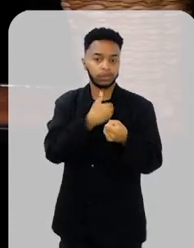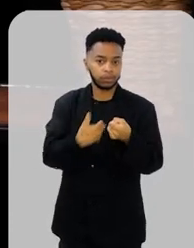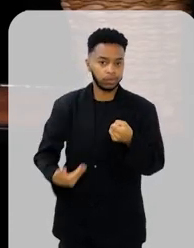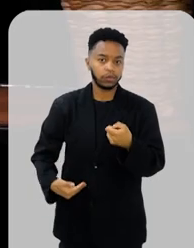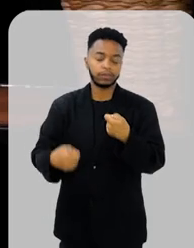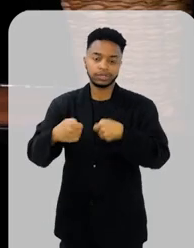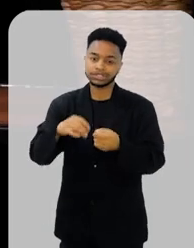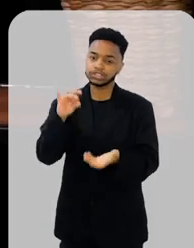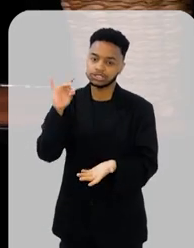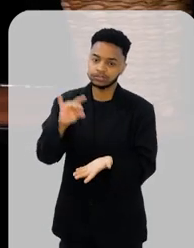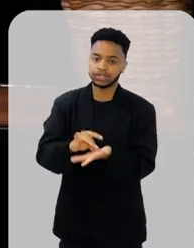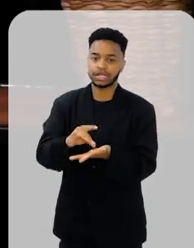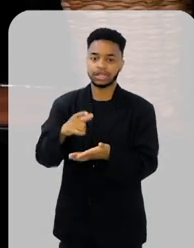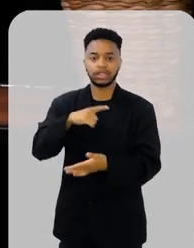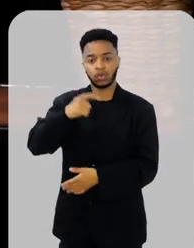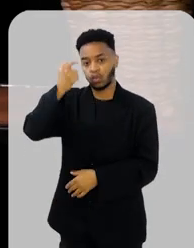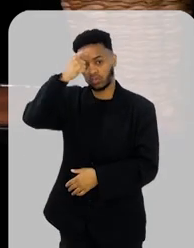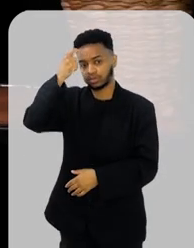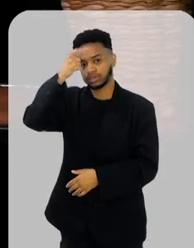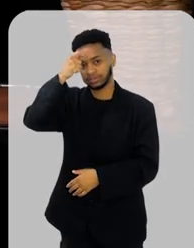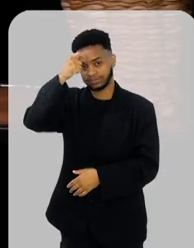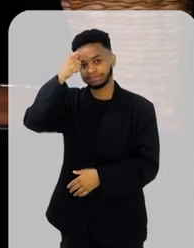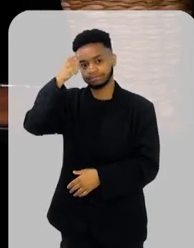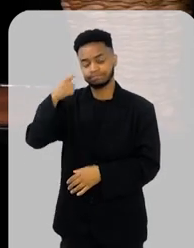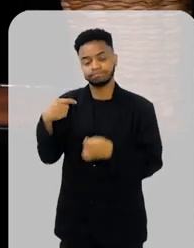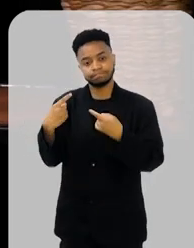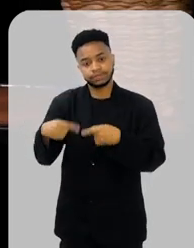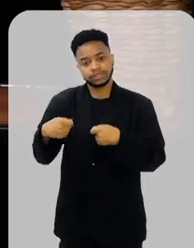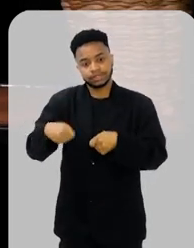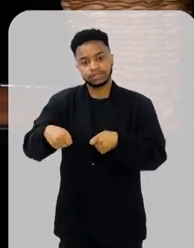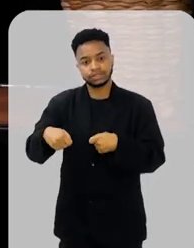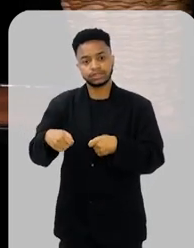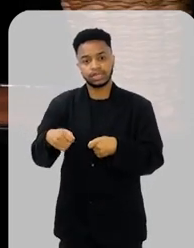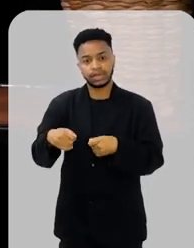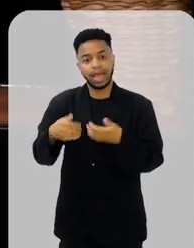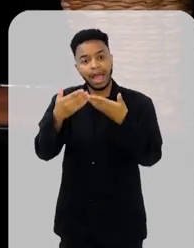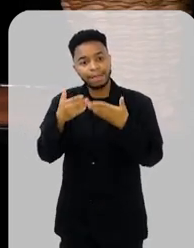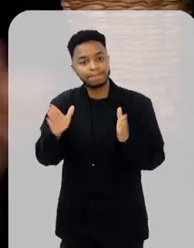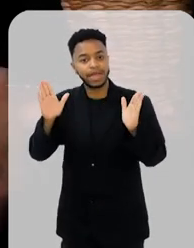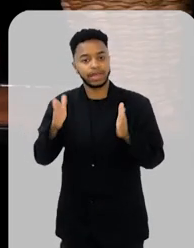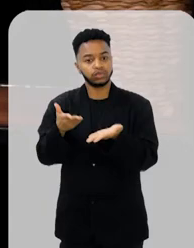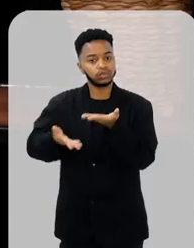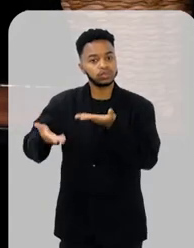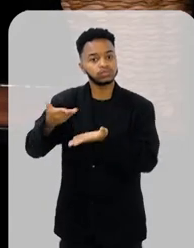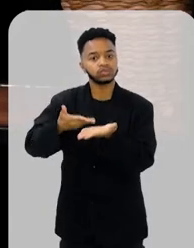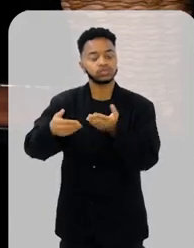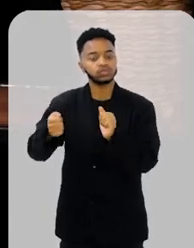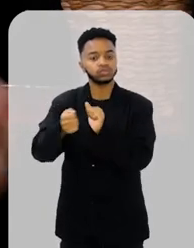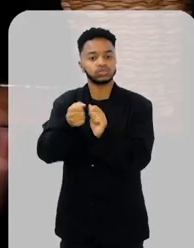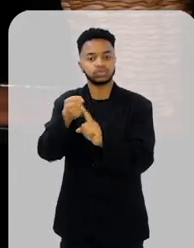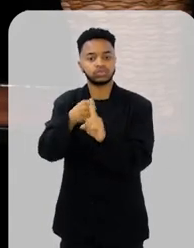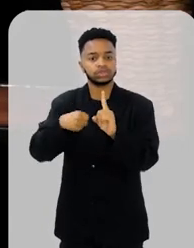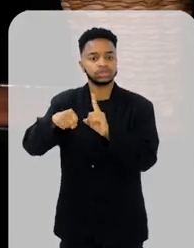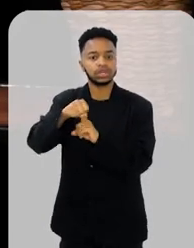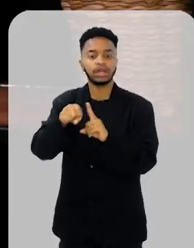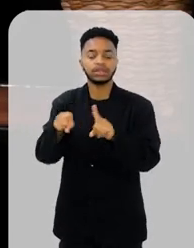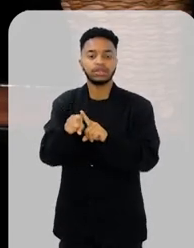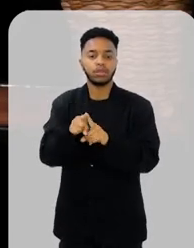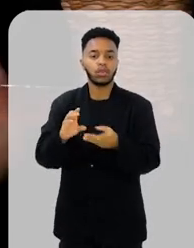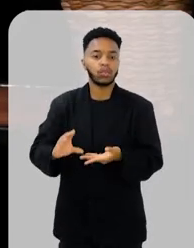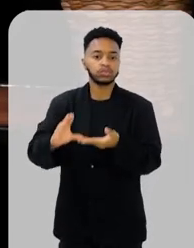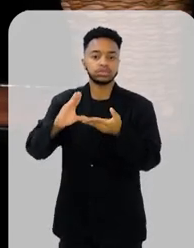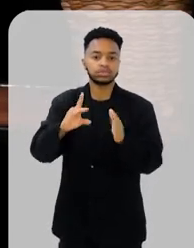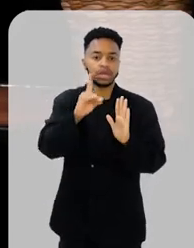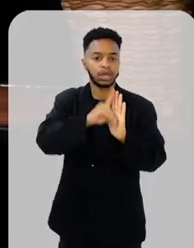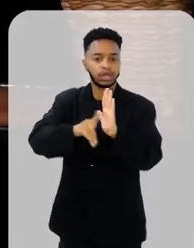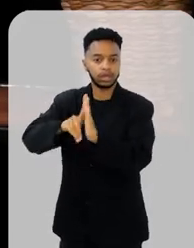poder público, ele tem que, de fato, se conscientizar que tem que estar aberto para esse diálogo com a sociedade civil,